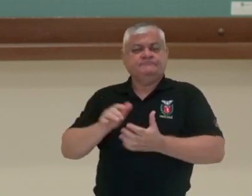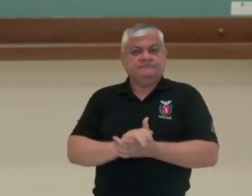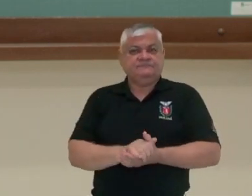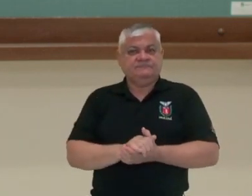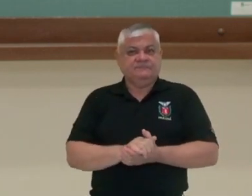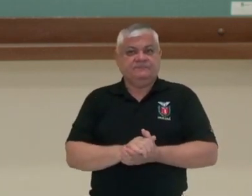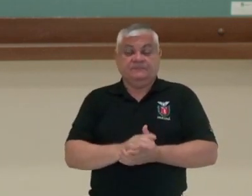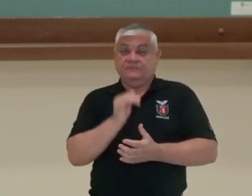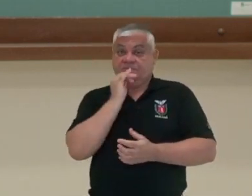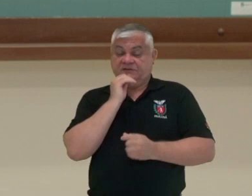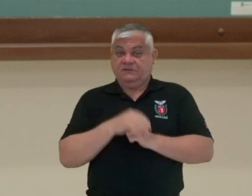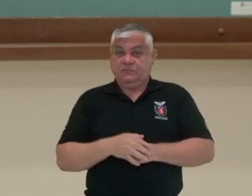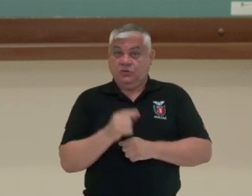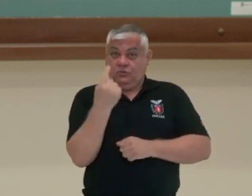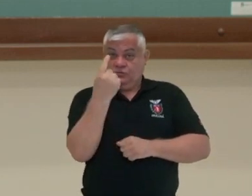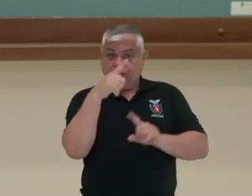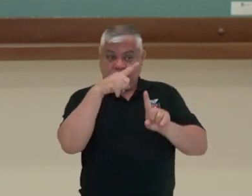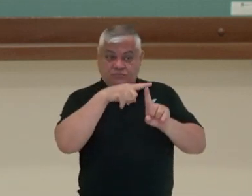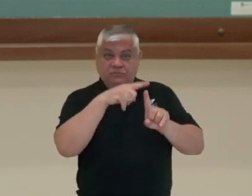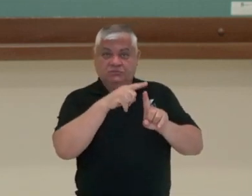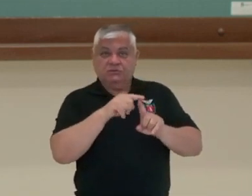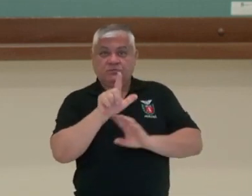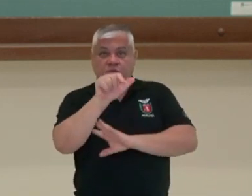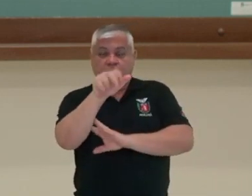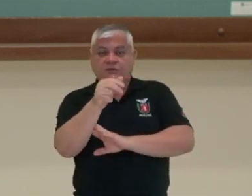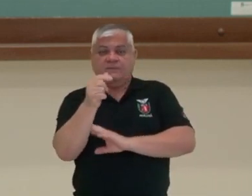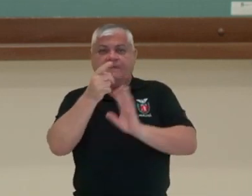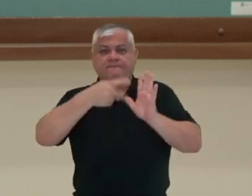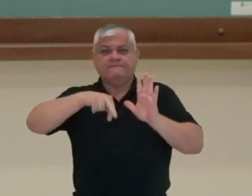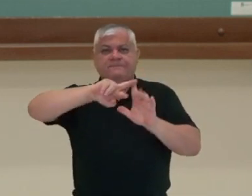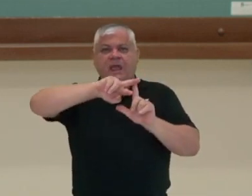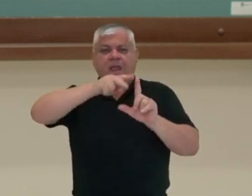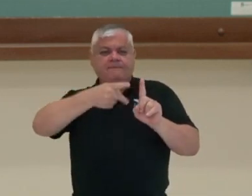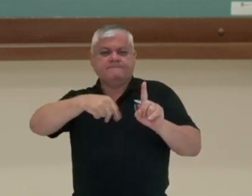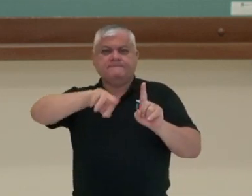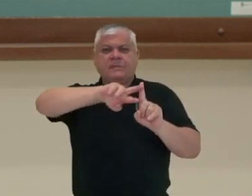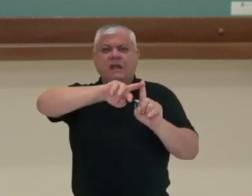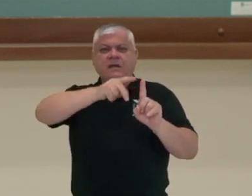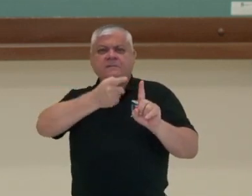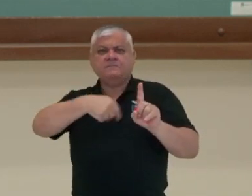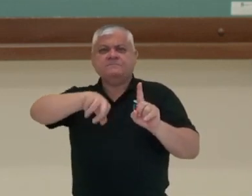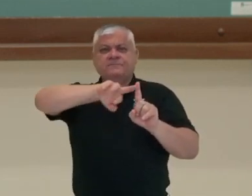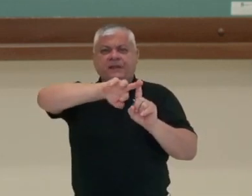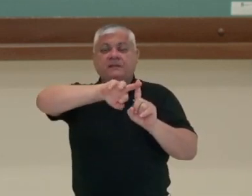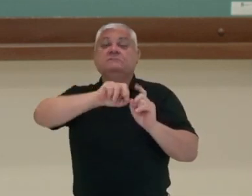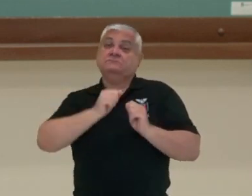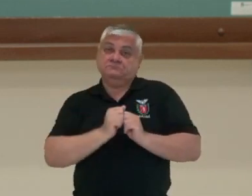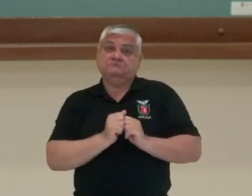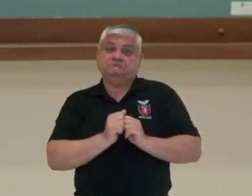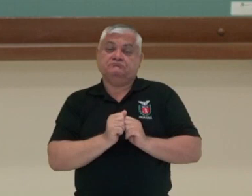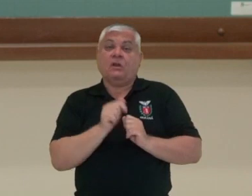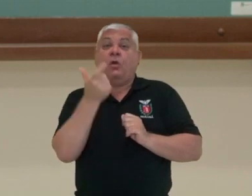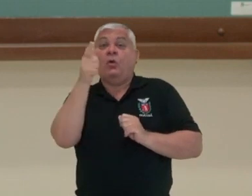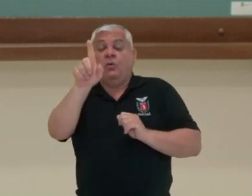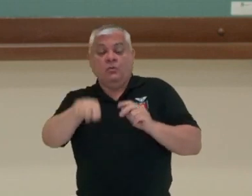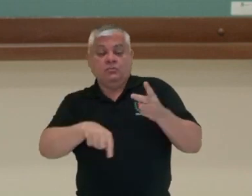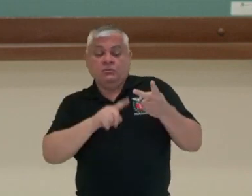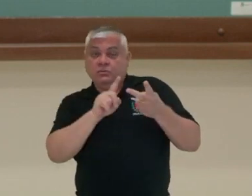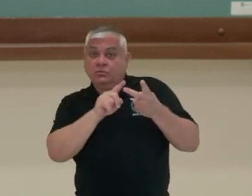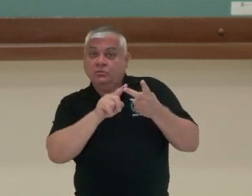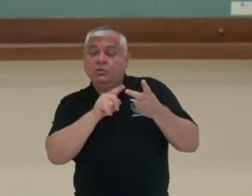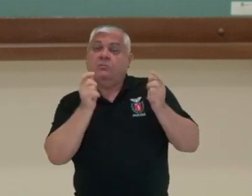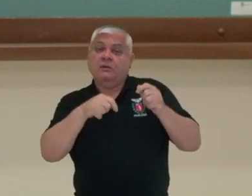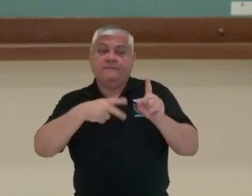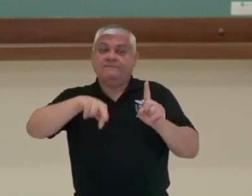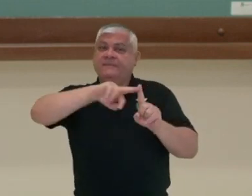uma modalidade de luta, eu posso utilizar os pés para golpear o meu adversário. Em outra modalidade, eu não vou poder